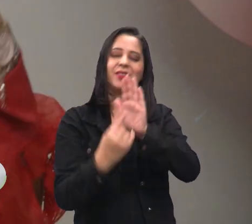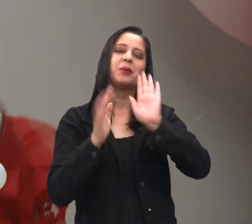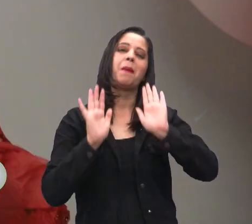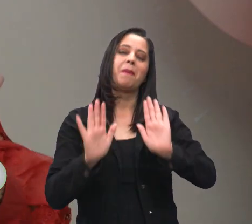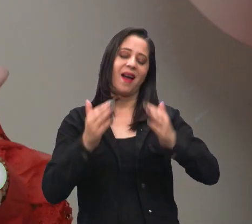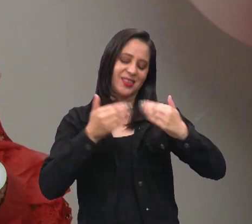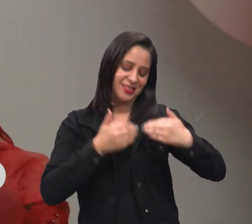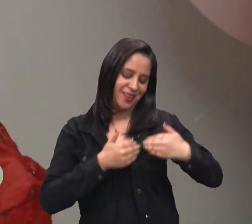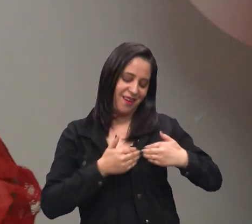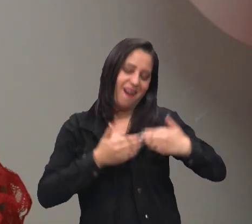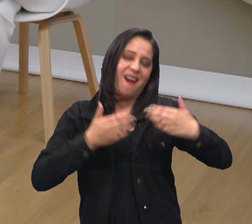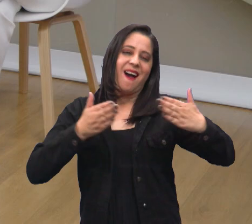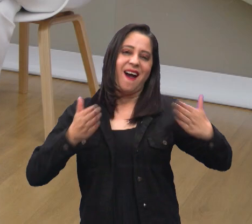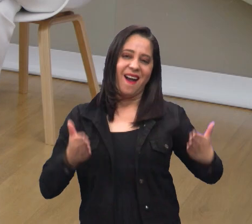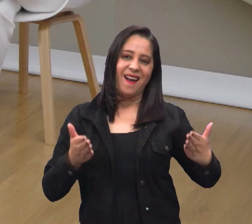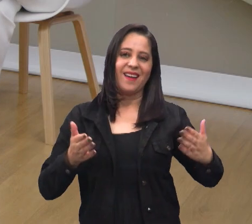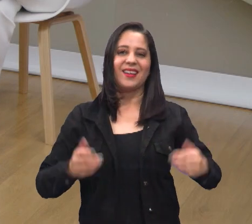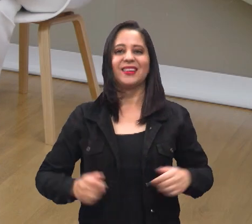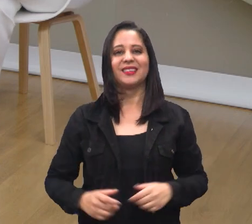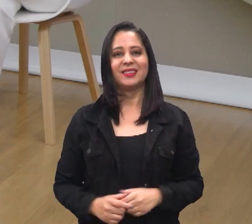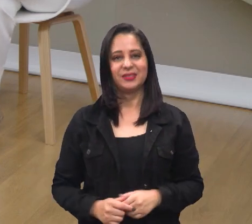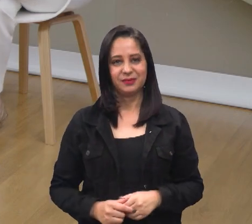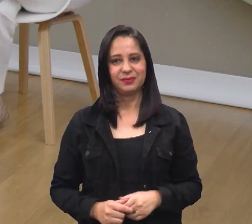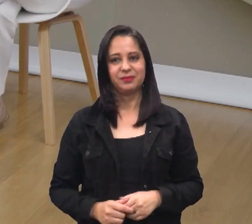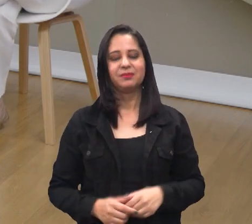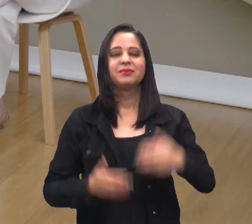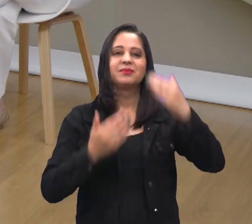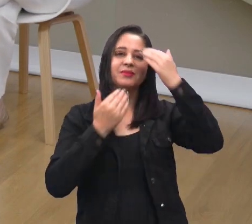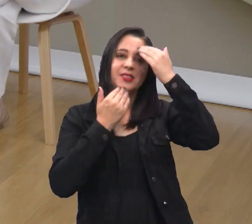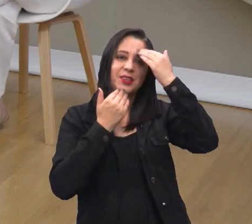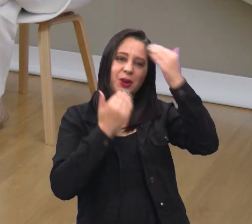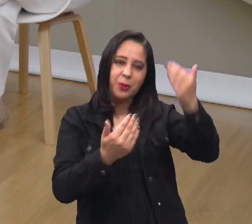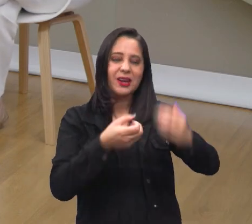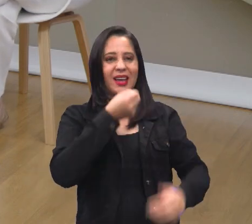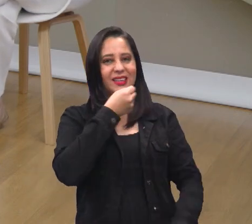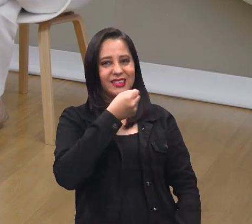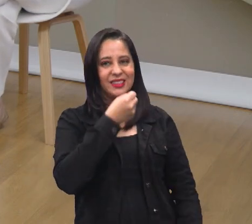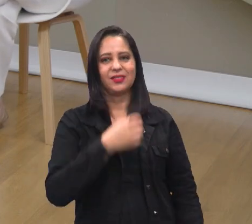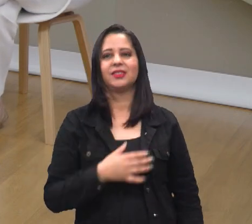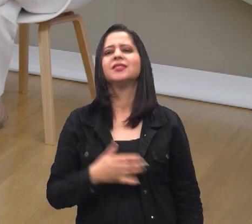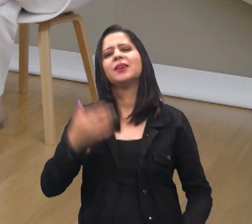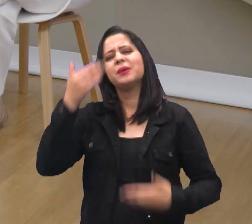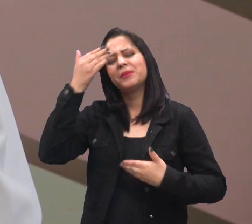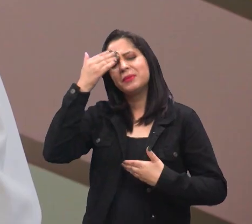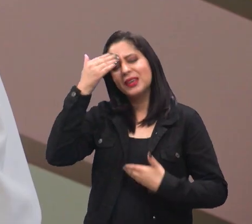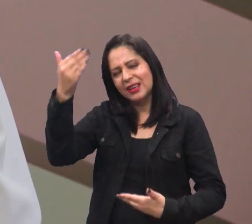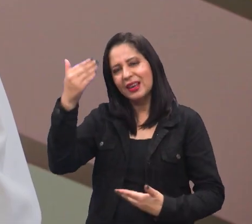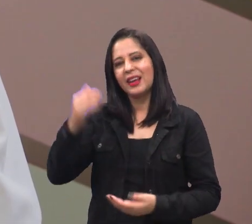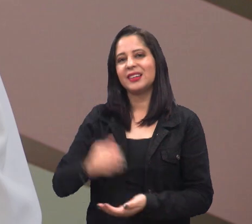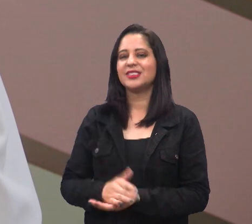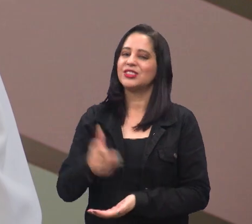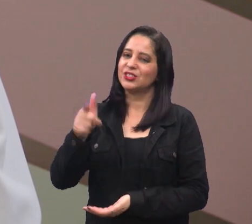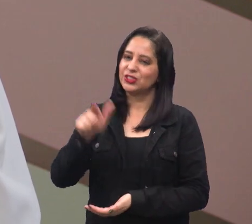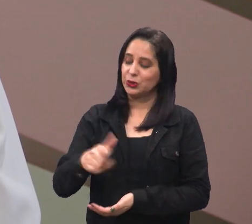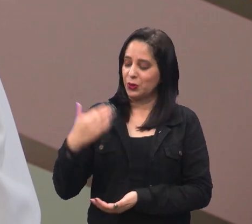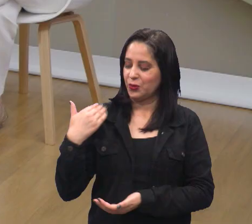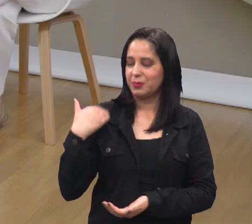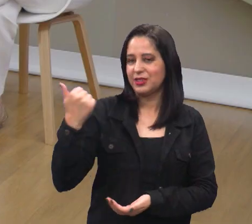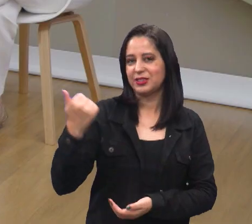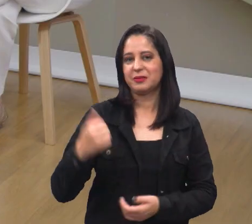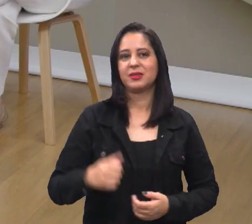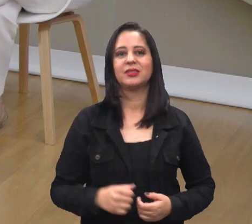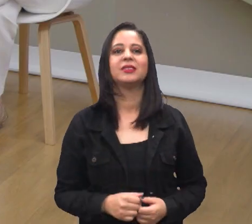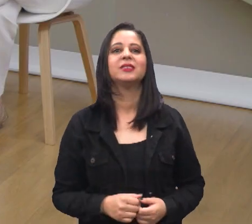coração aberto. Doutora, muito obrigada pela participação. Eu que agradeço, obrigada mais uma vez pelo convite.